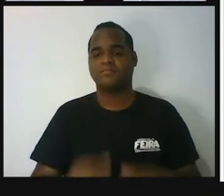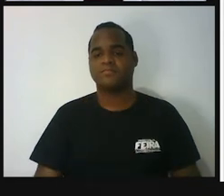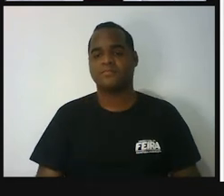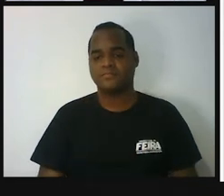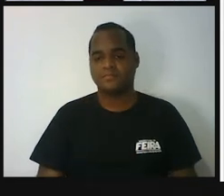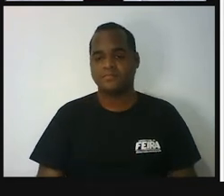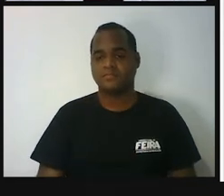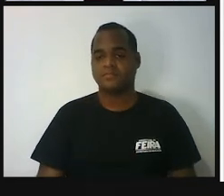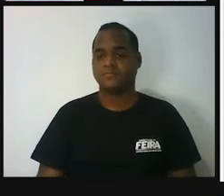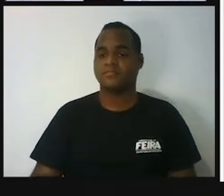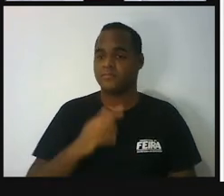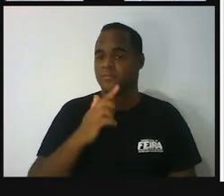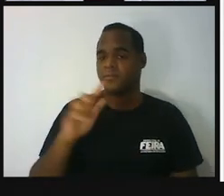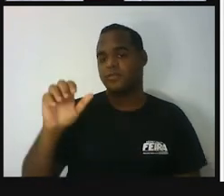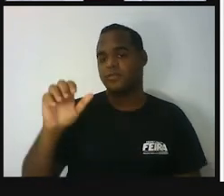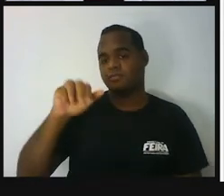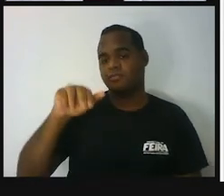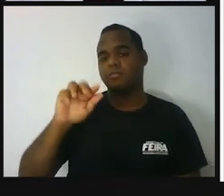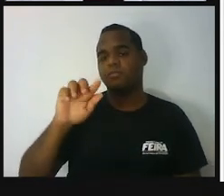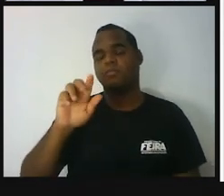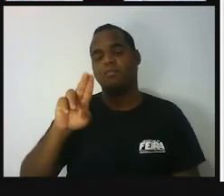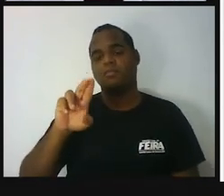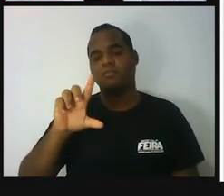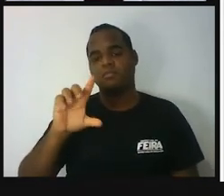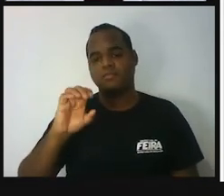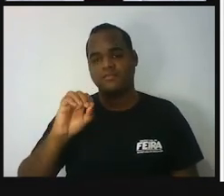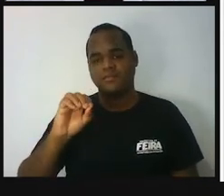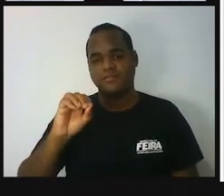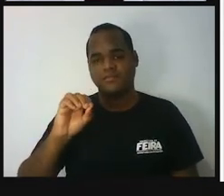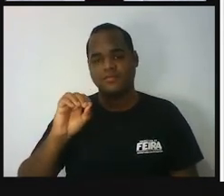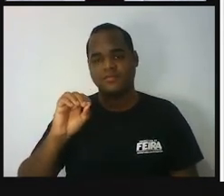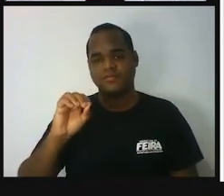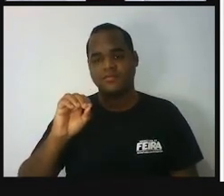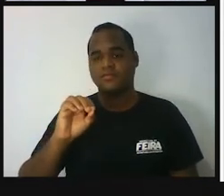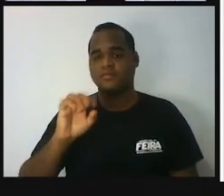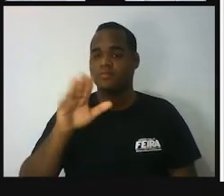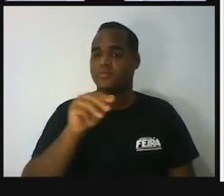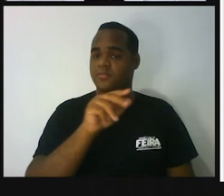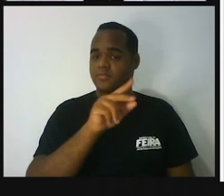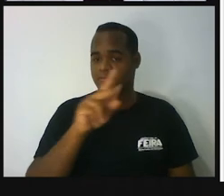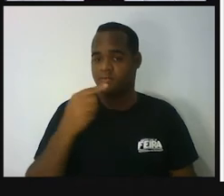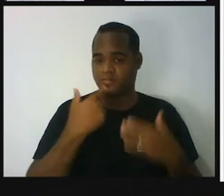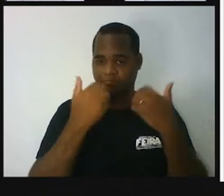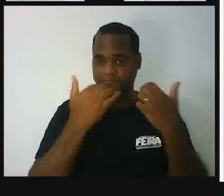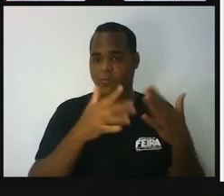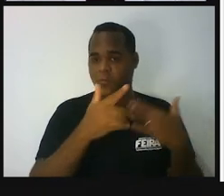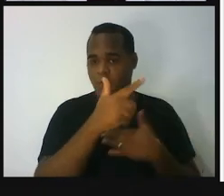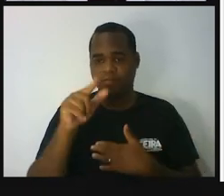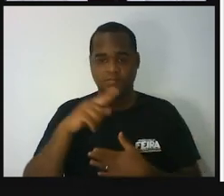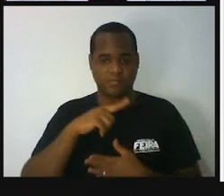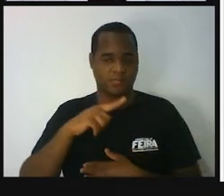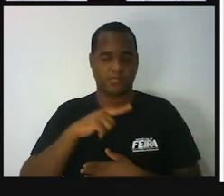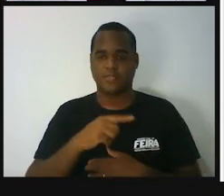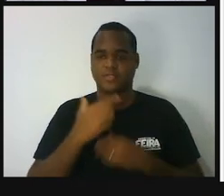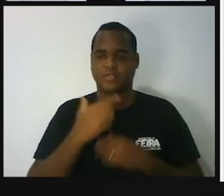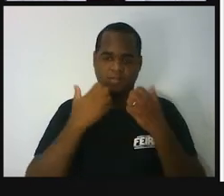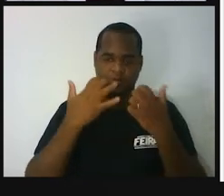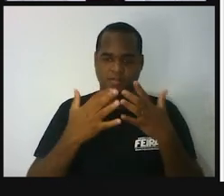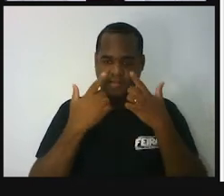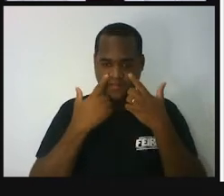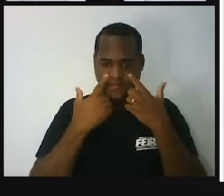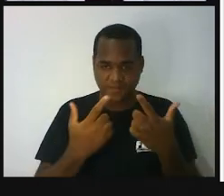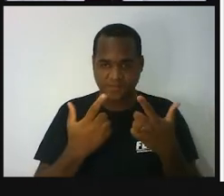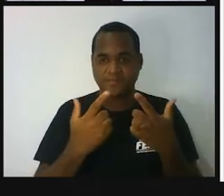dos ângulos, né? Mas, professor, lá no outro o senhor disse que se olhou os